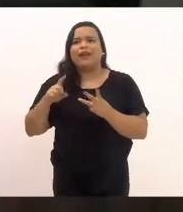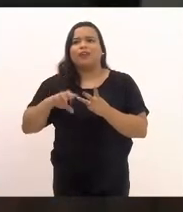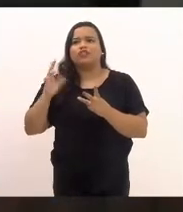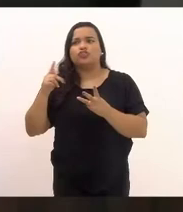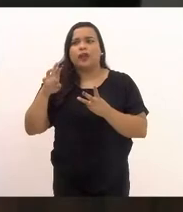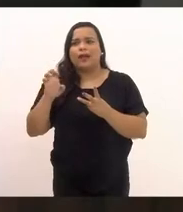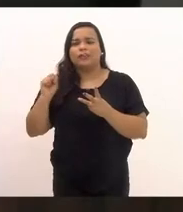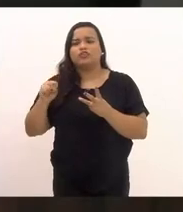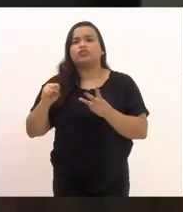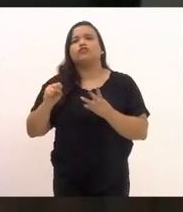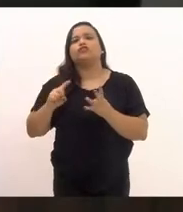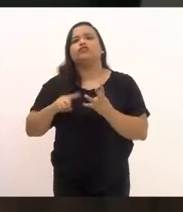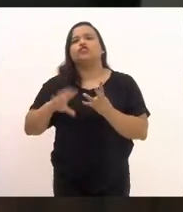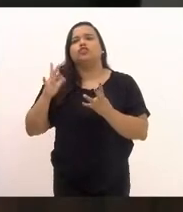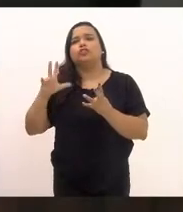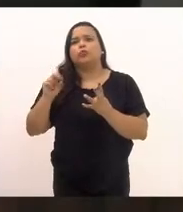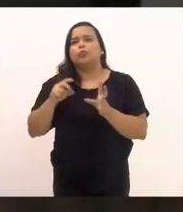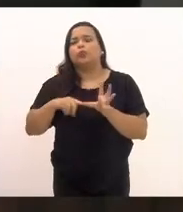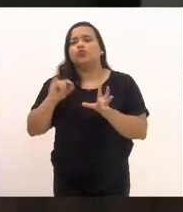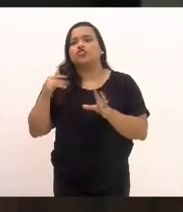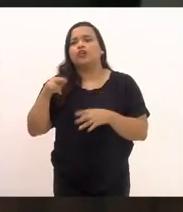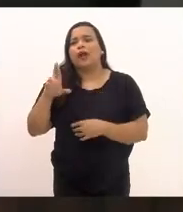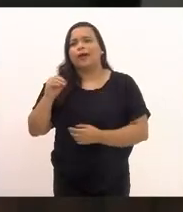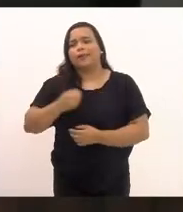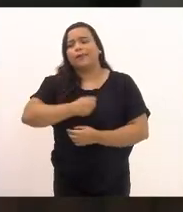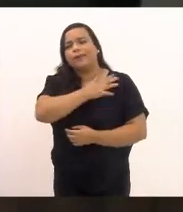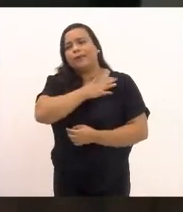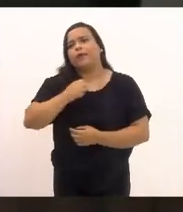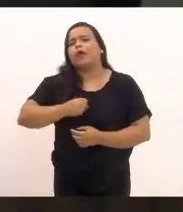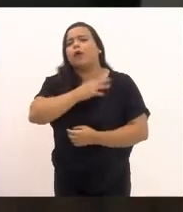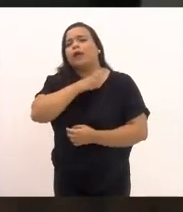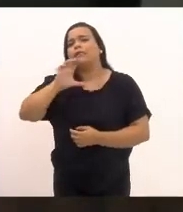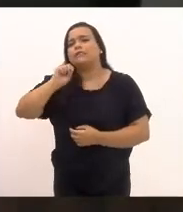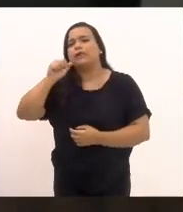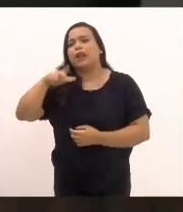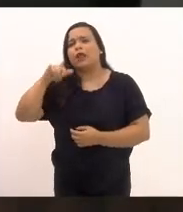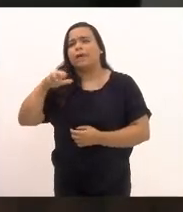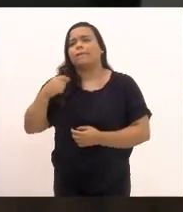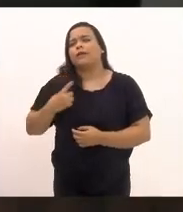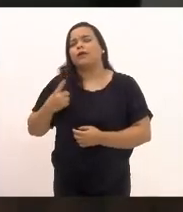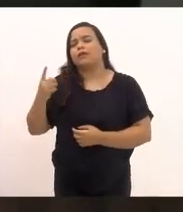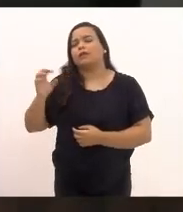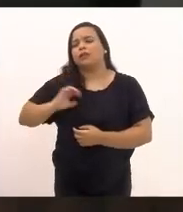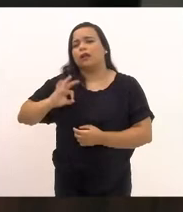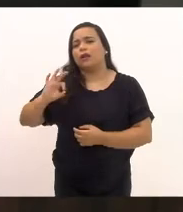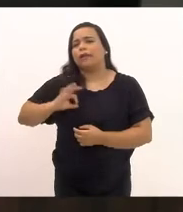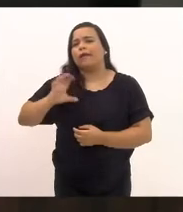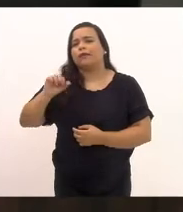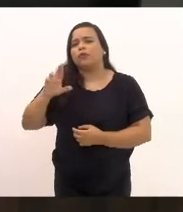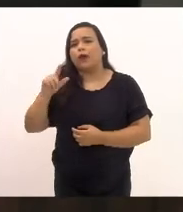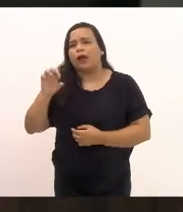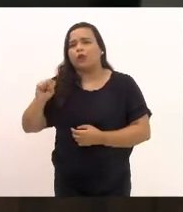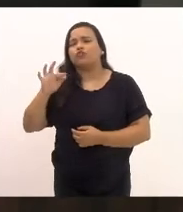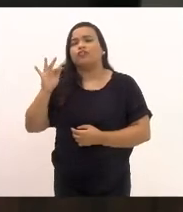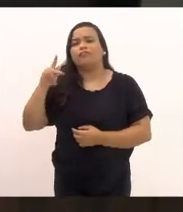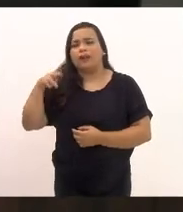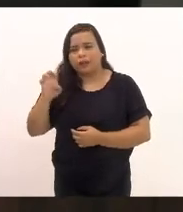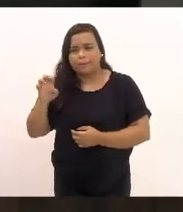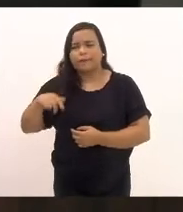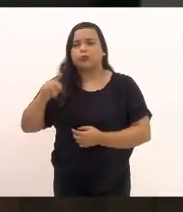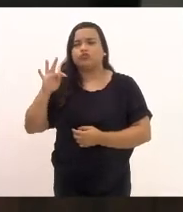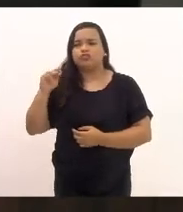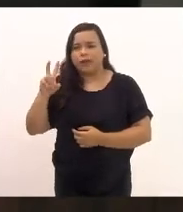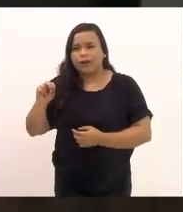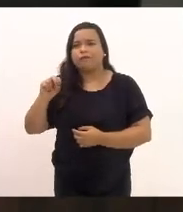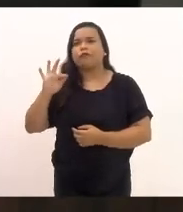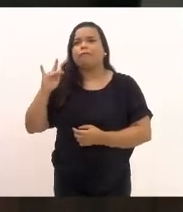Charles Batista, Chico Machado, Coronel Jairo, Coronel Salema, Delegado Carlos Augusto, Felipe Soares, Felipe Pobel, Gustavo Schmidt, Jorge Felipe Neto,